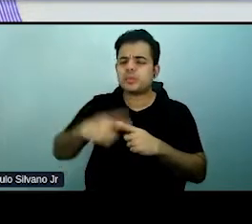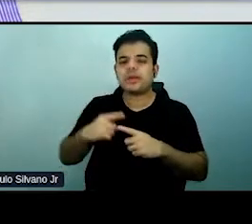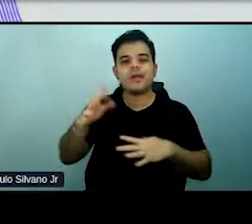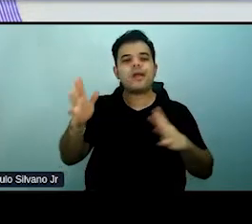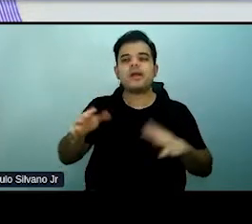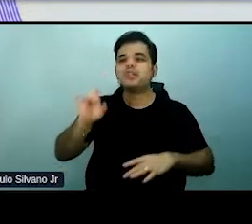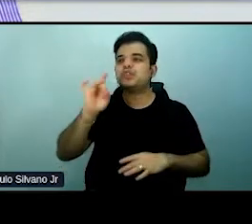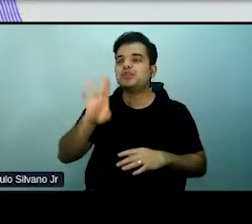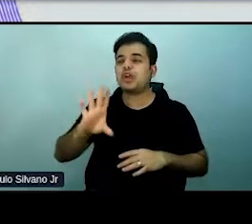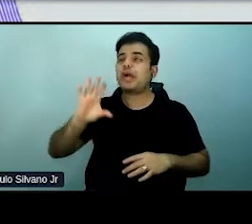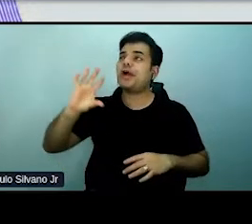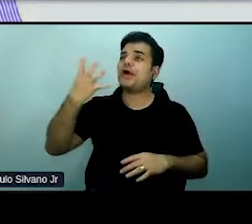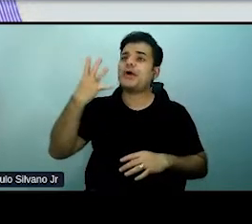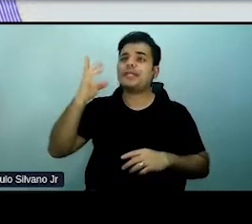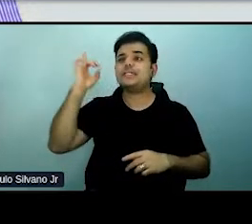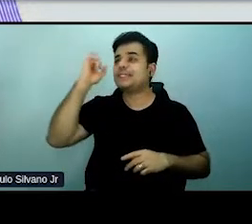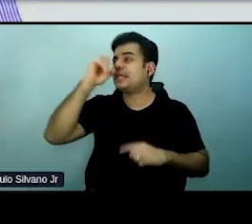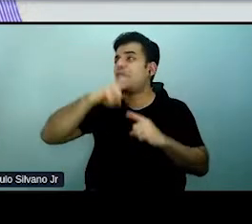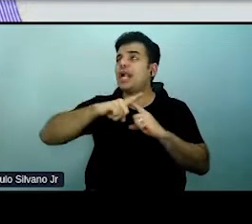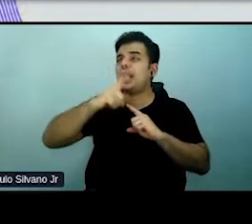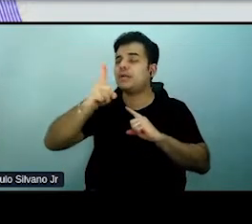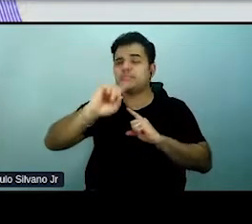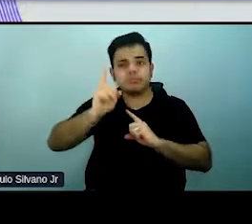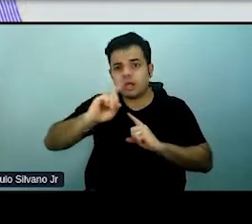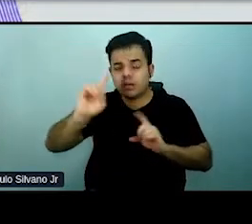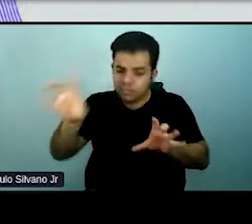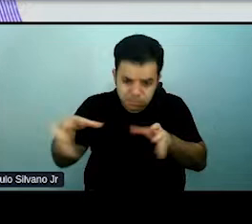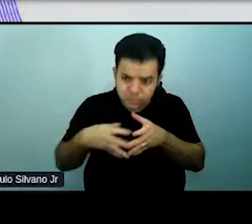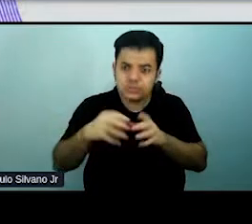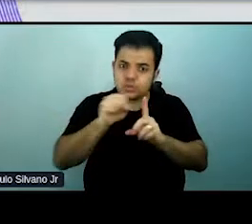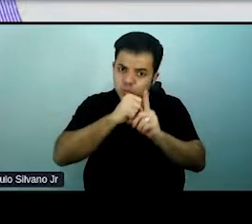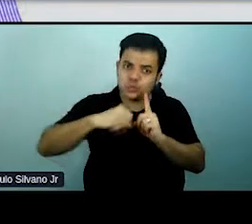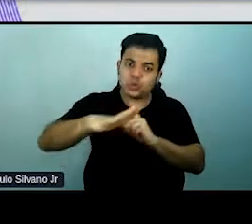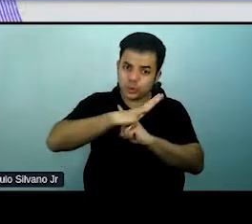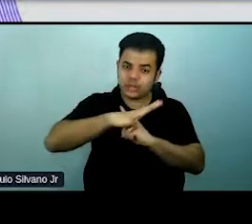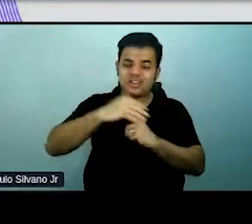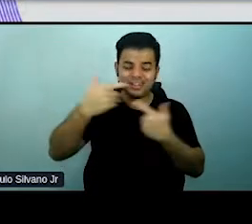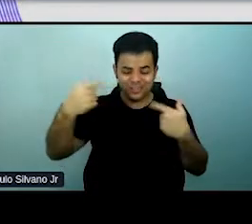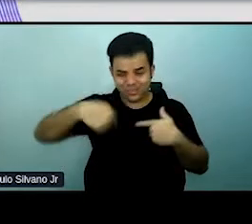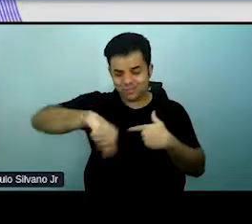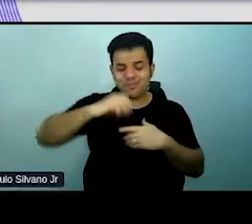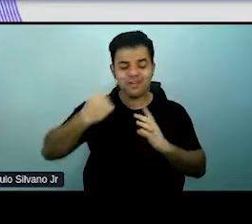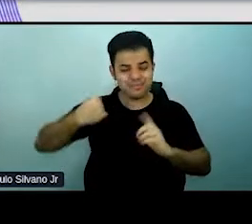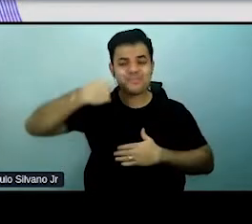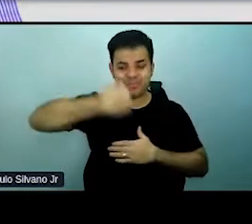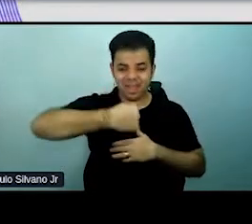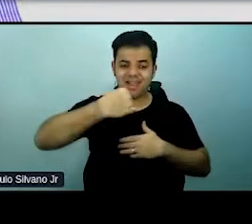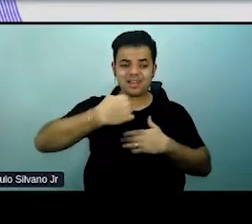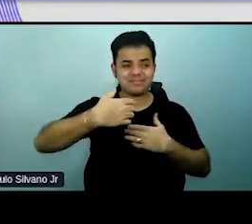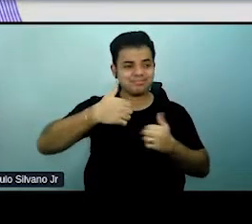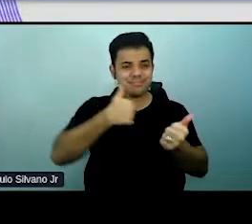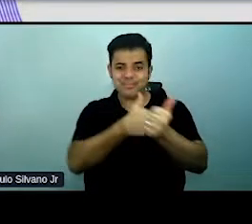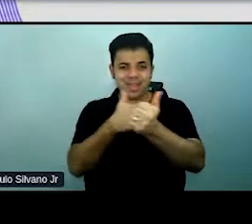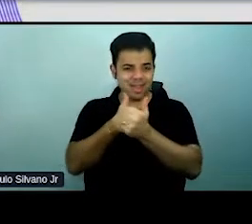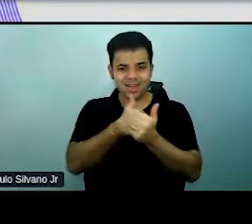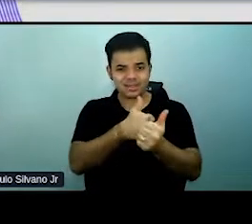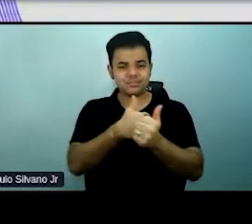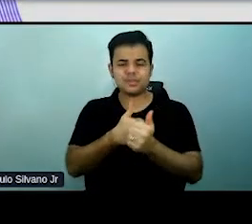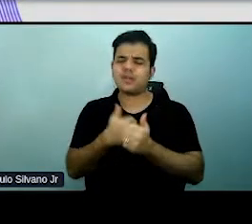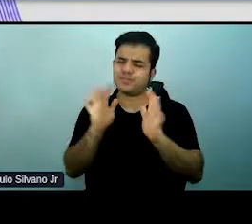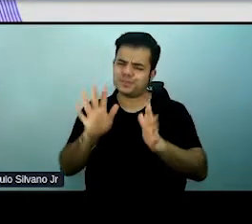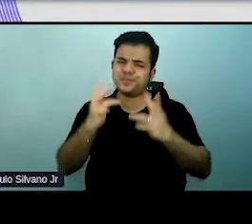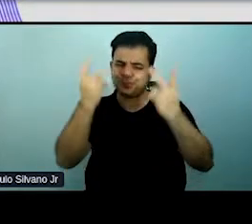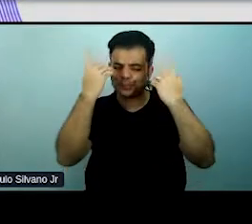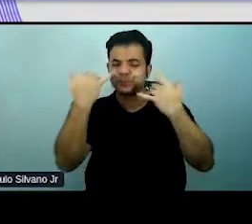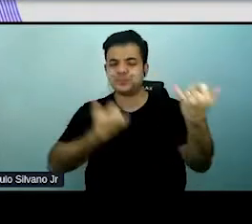que acontece lá longe. E não, faz parte da nossa sociedade, de onde a gente está inserido. é muito natural a gente